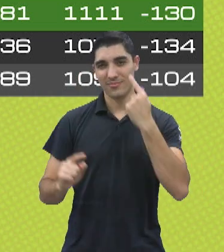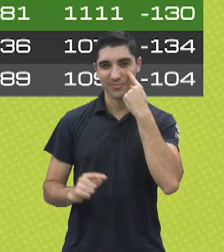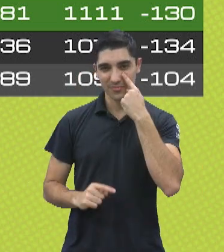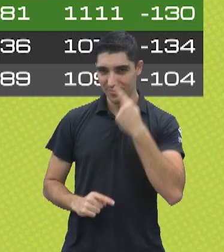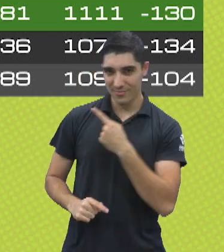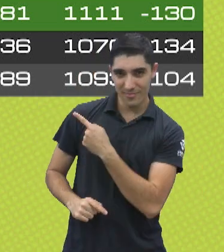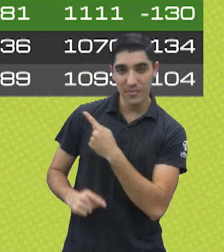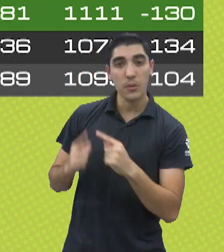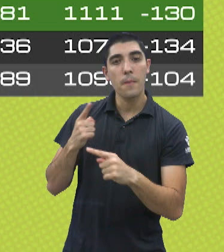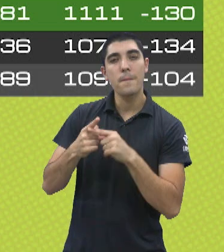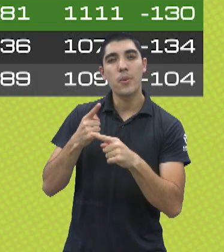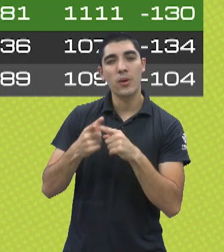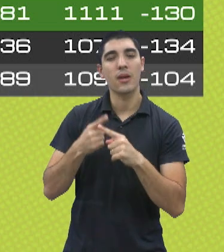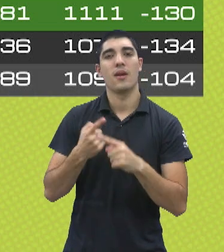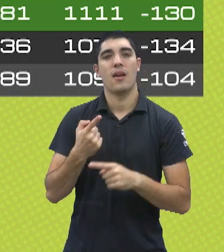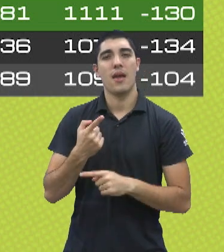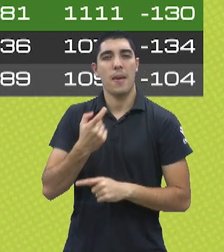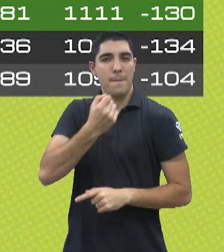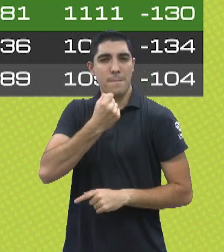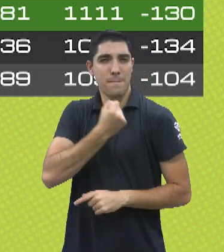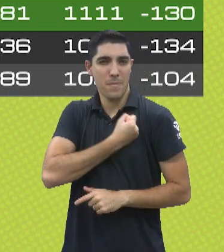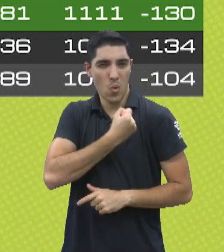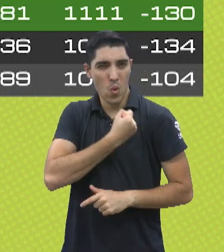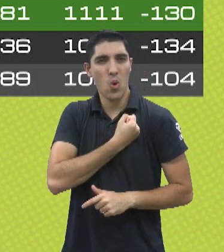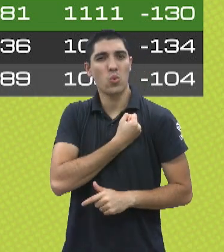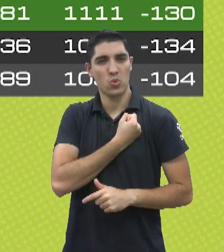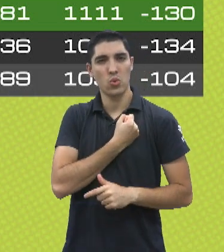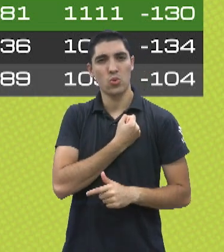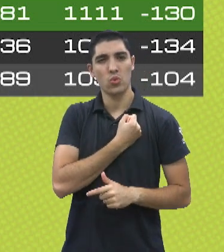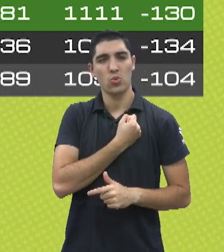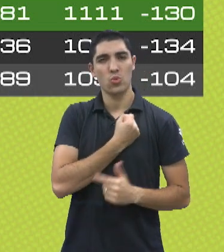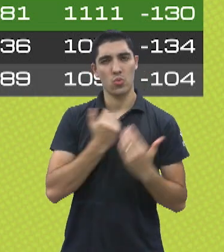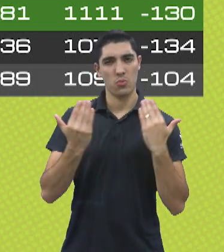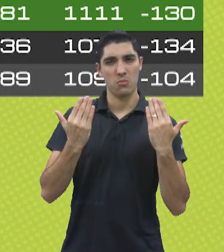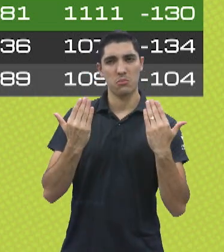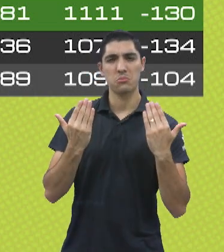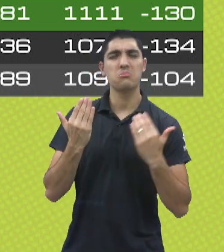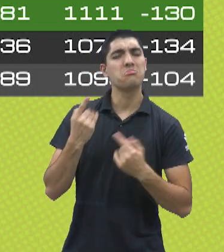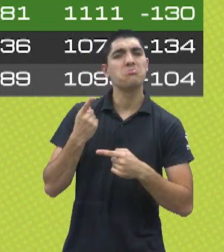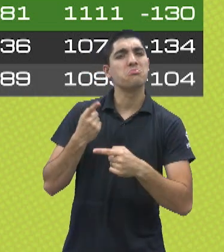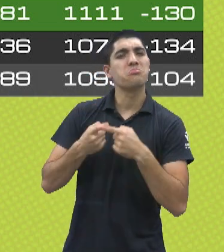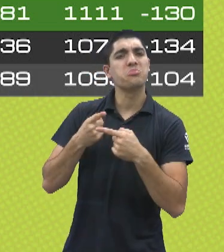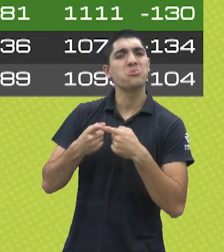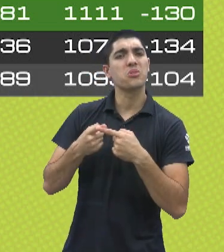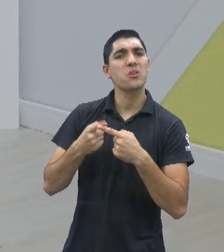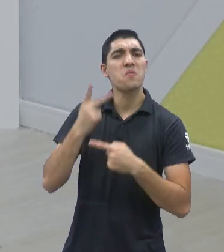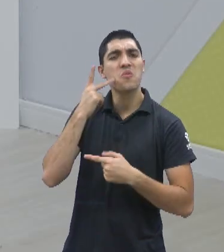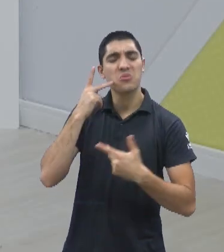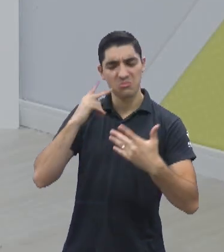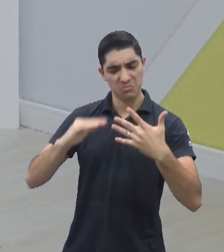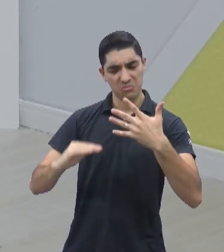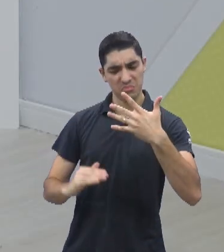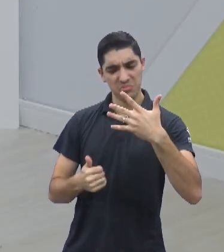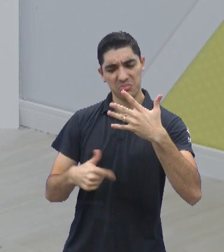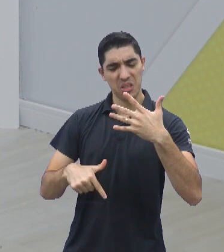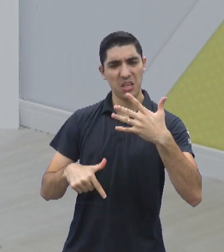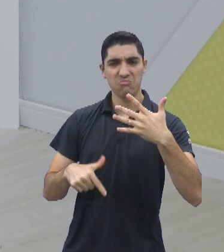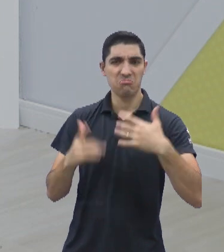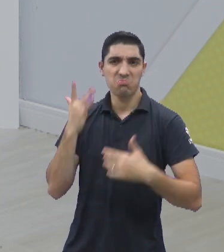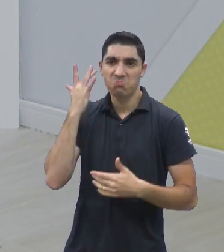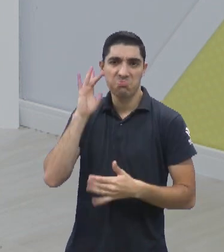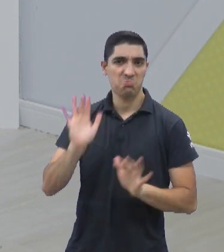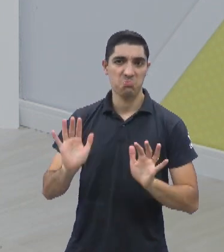de pontos, né, ainda... Aliás, nem isso, né? Enfim, eu não sei por que tem... Talvez, não sei. Mas no site